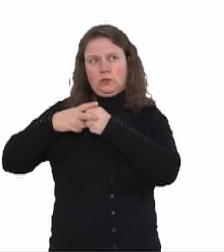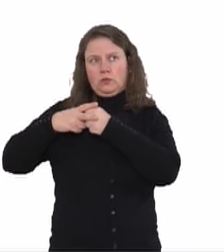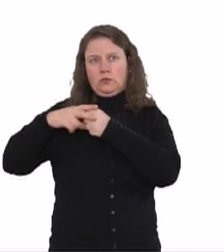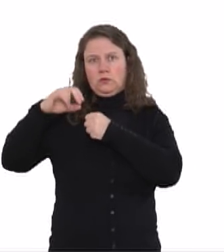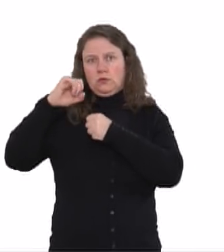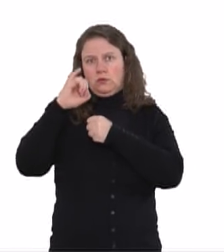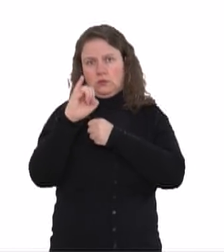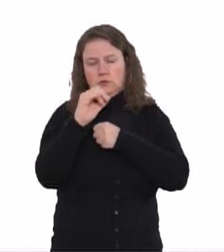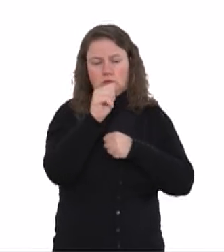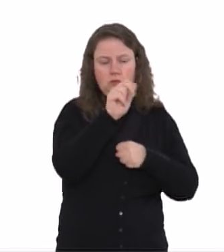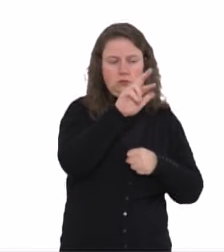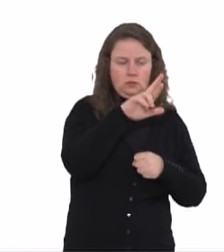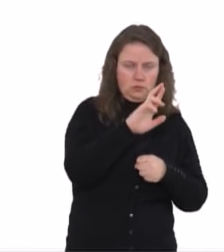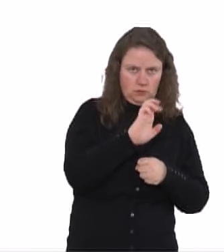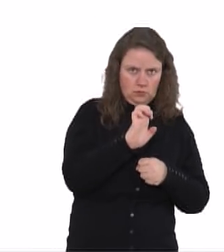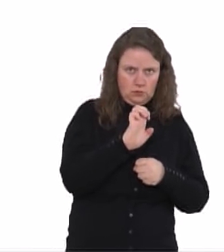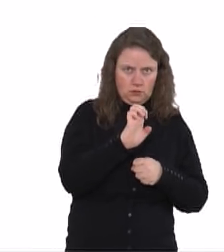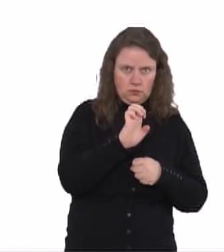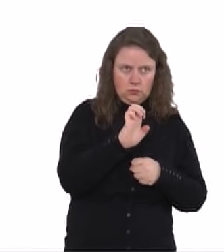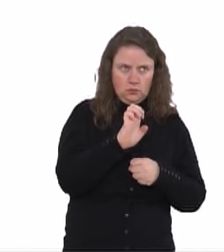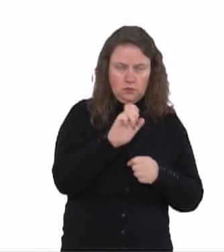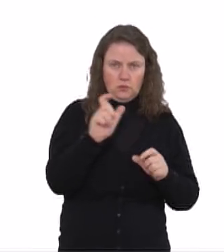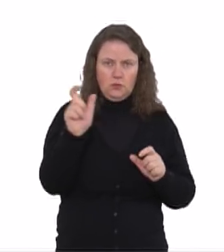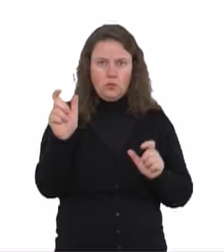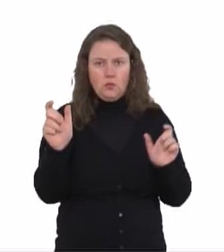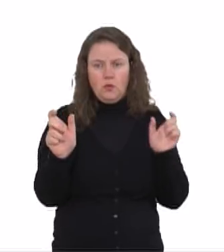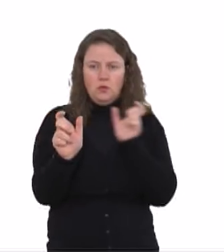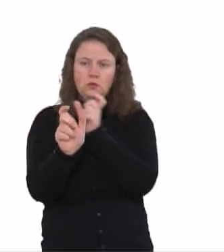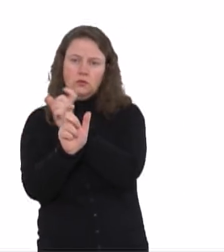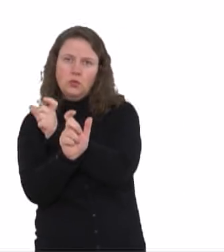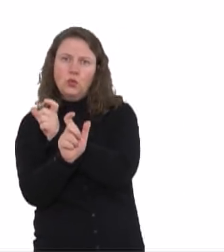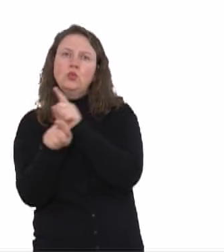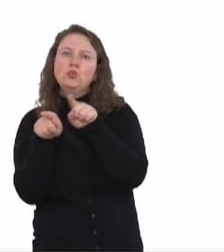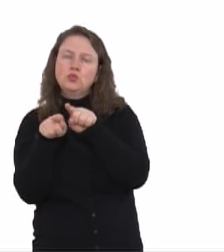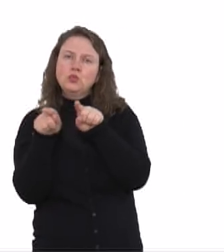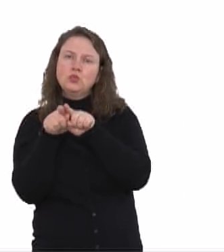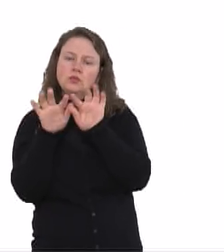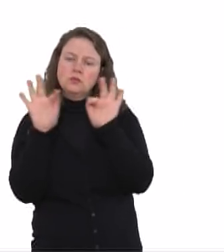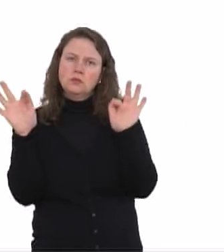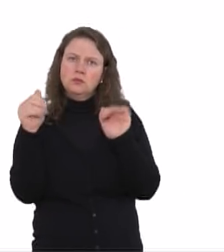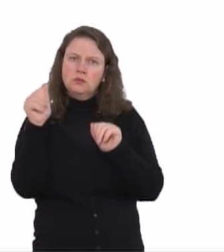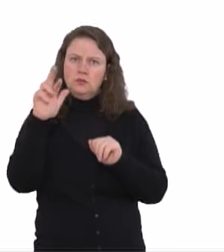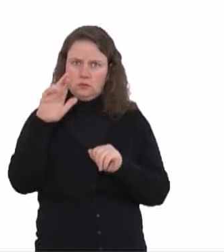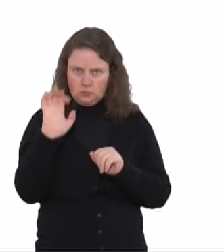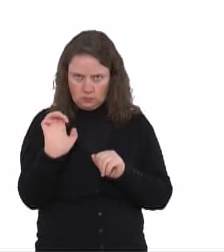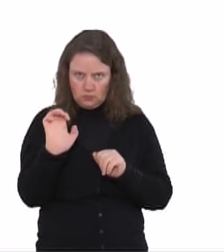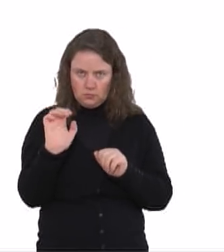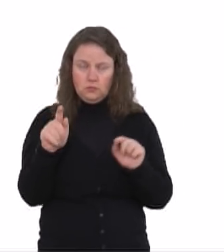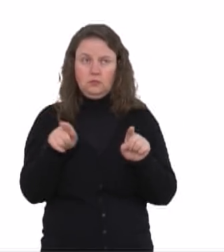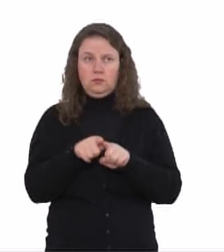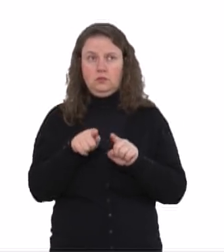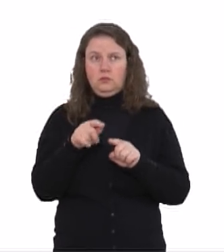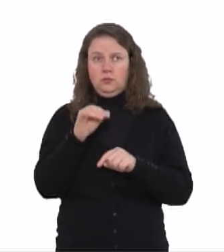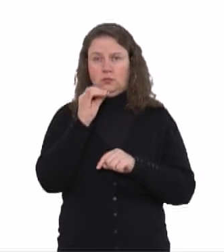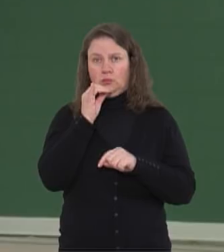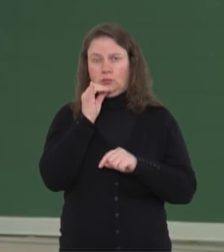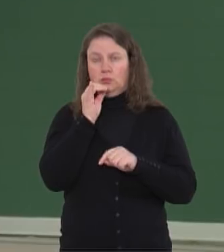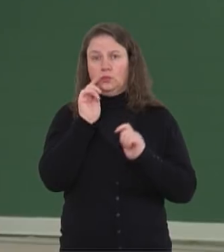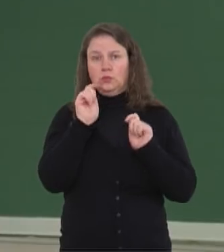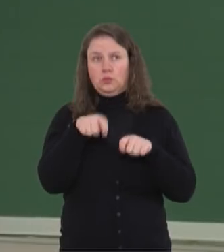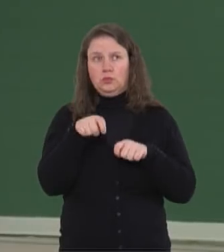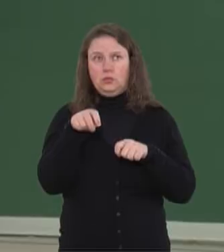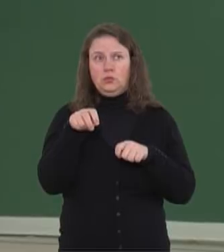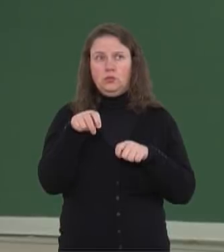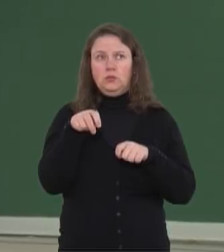era are, ele vem aqui para minha frasezinha também, are. Coloquei a opção